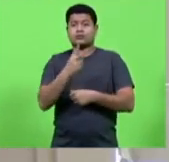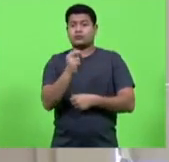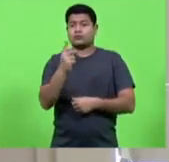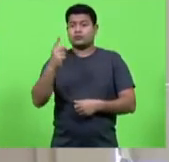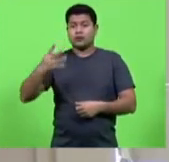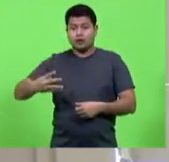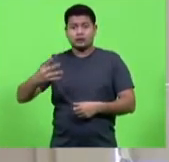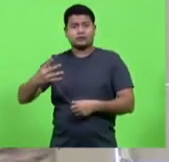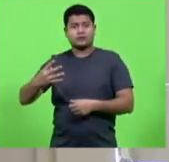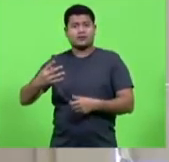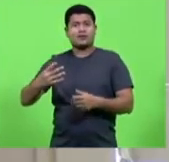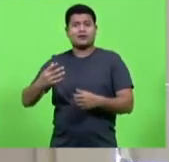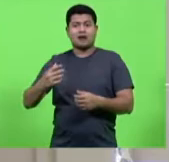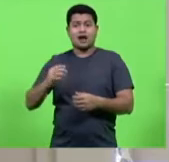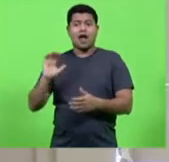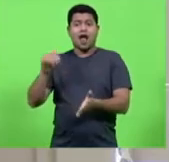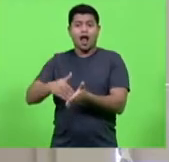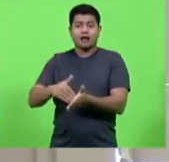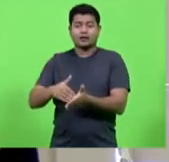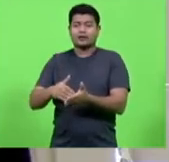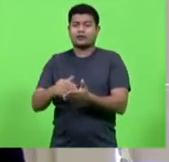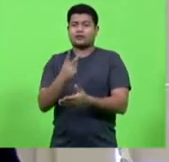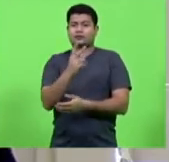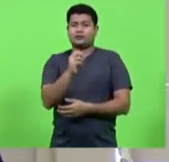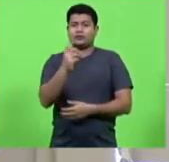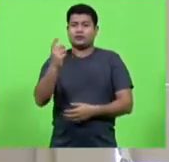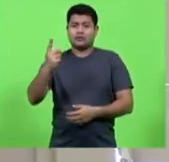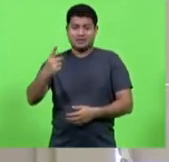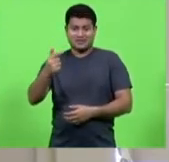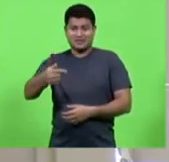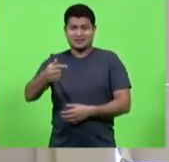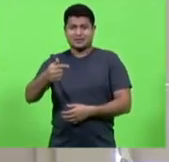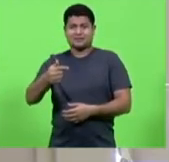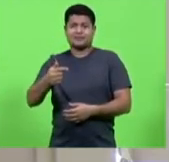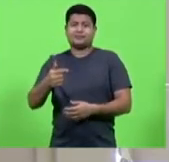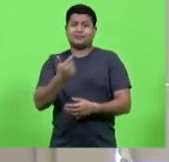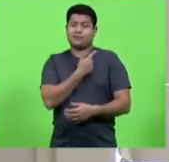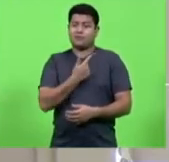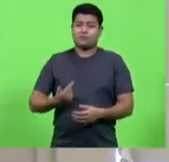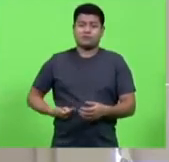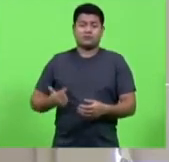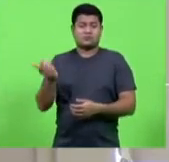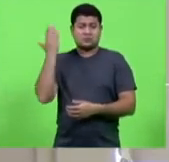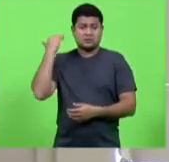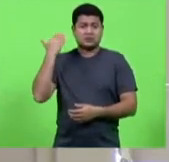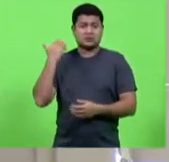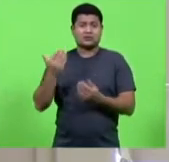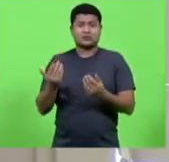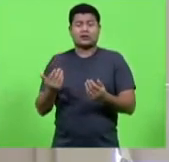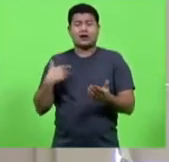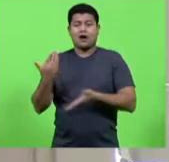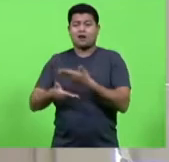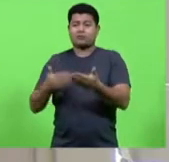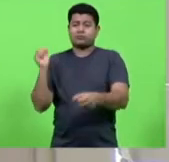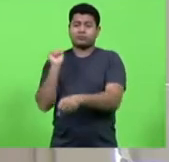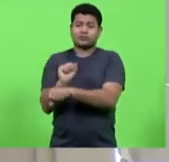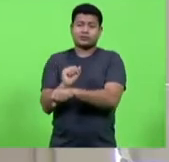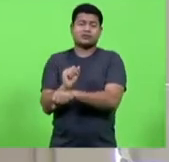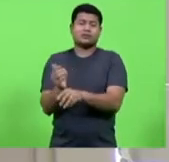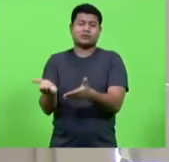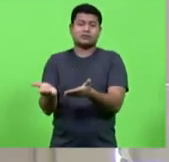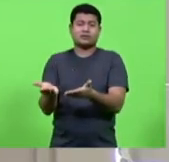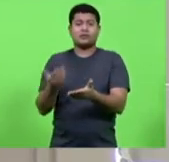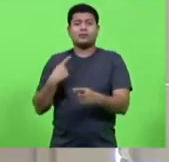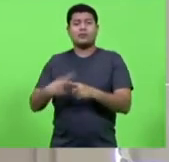em 2017, no governo anterior, e que está parado aí por problemas de prestação de contas e que